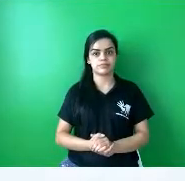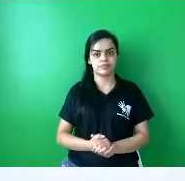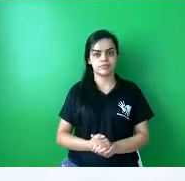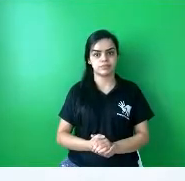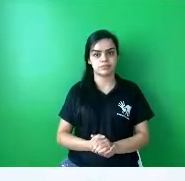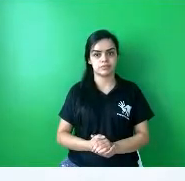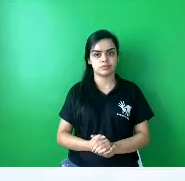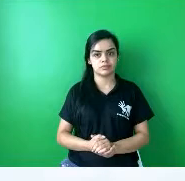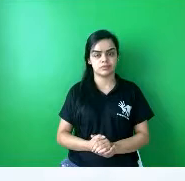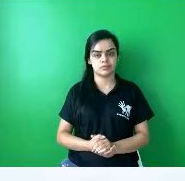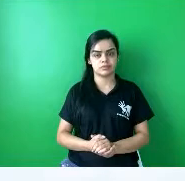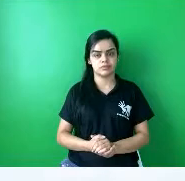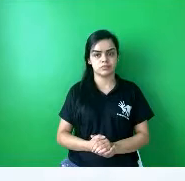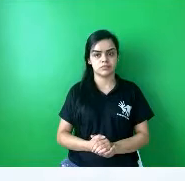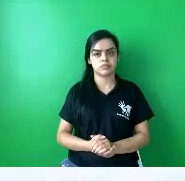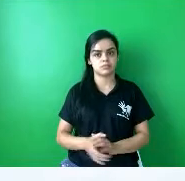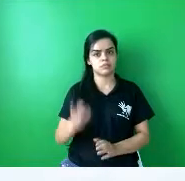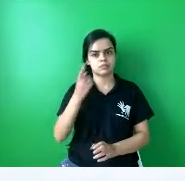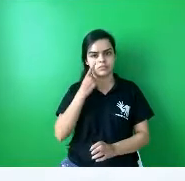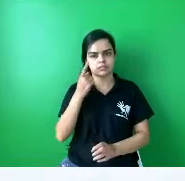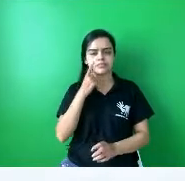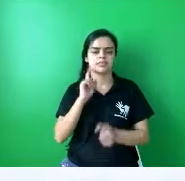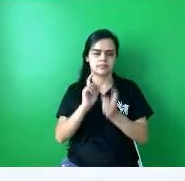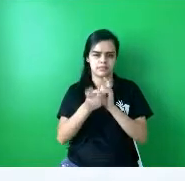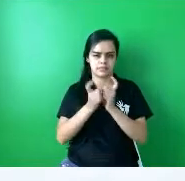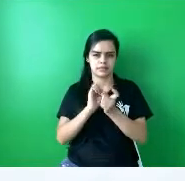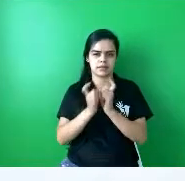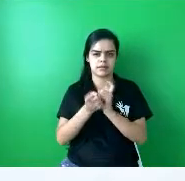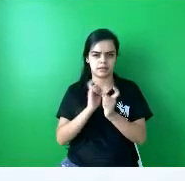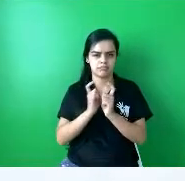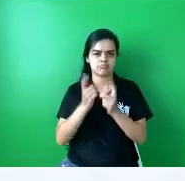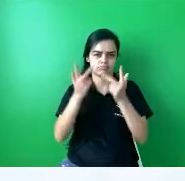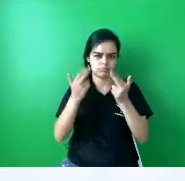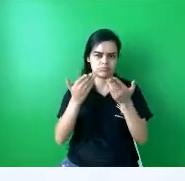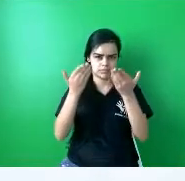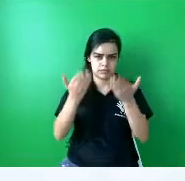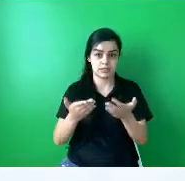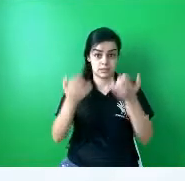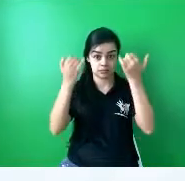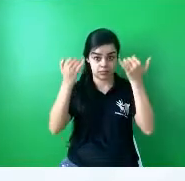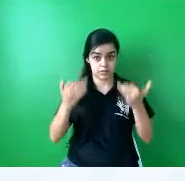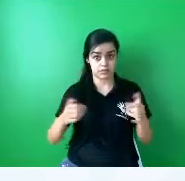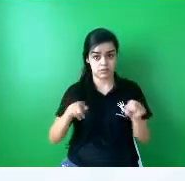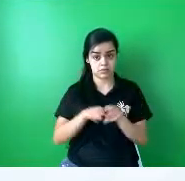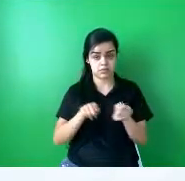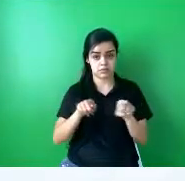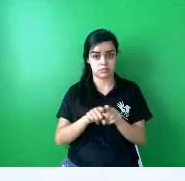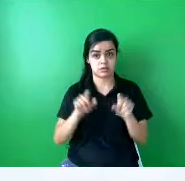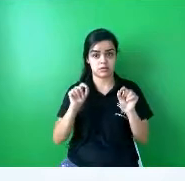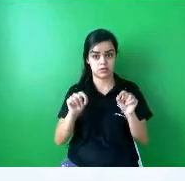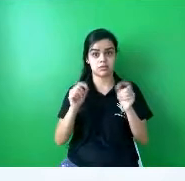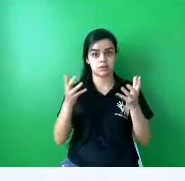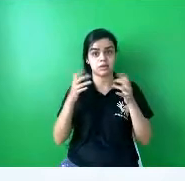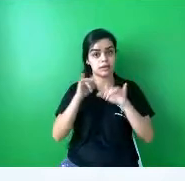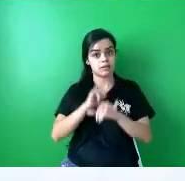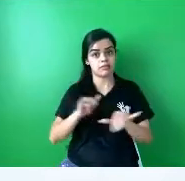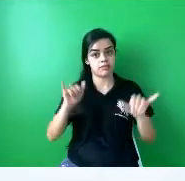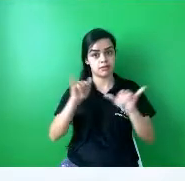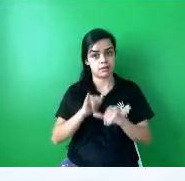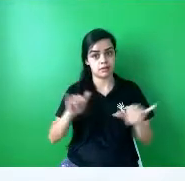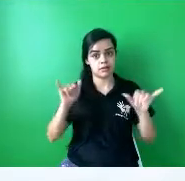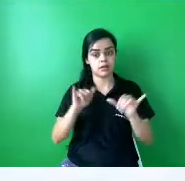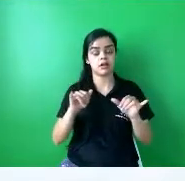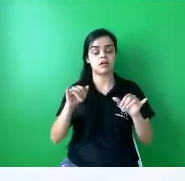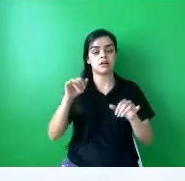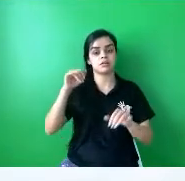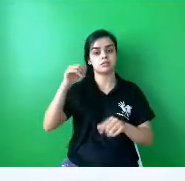escutei atentamente que a gente faz várias reuniões, que o Jefferson disse, o William, você também, e eu queria falar um pouquinho sobre